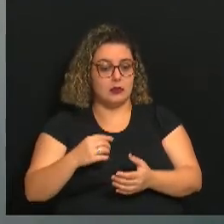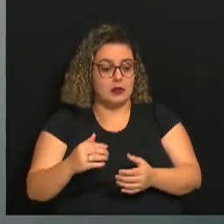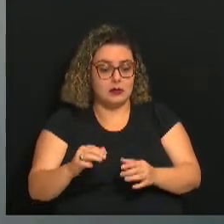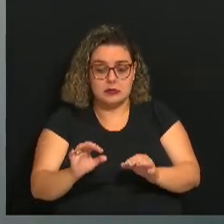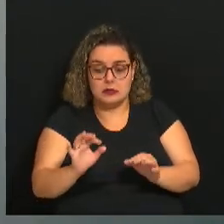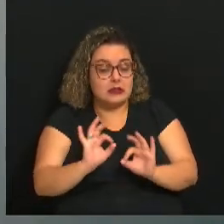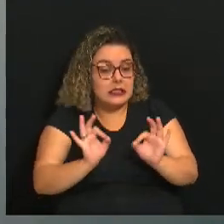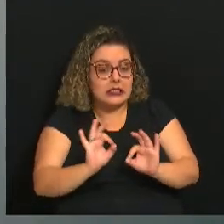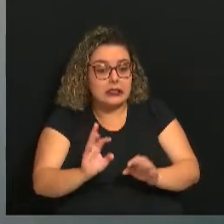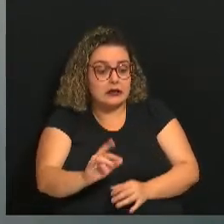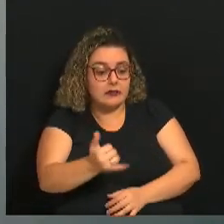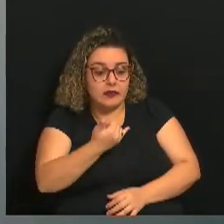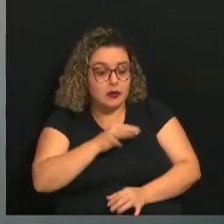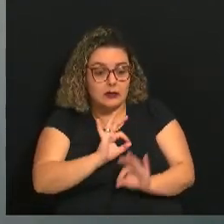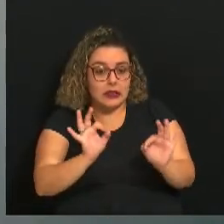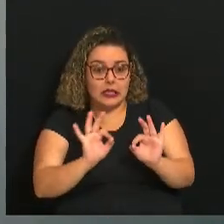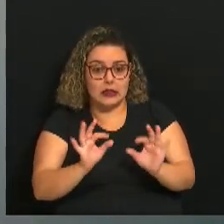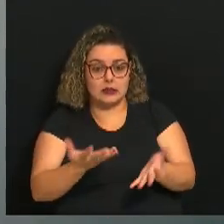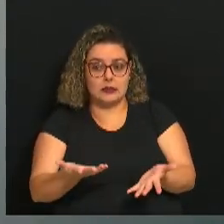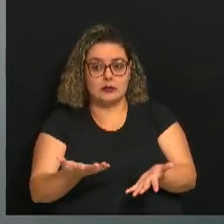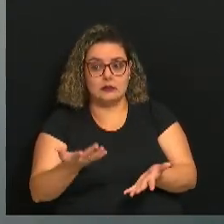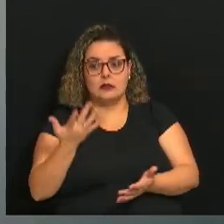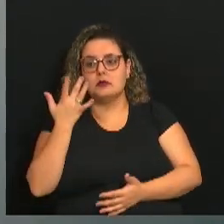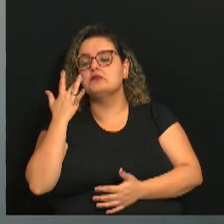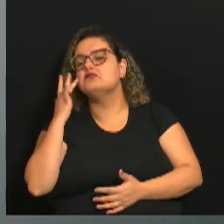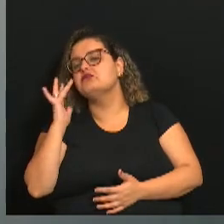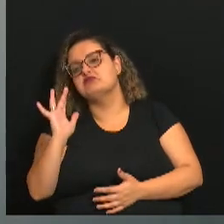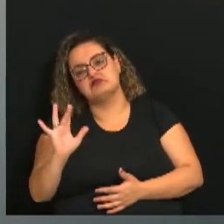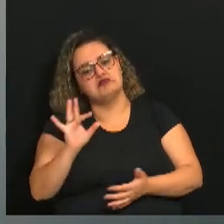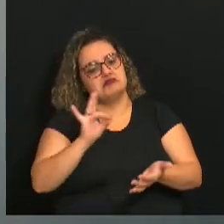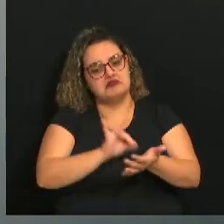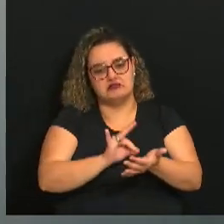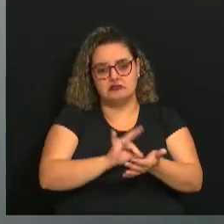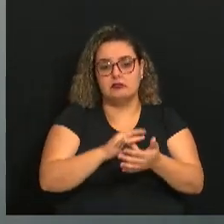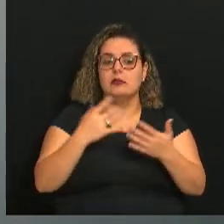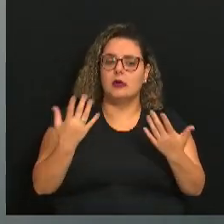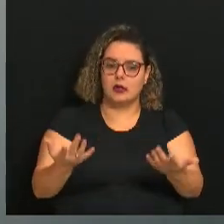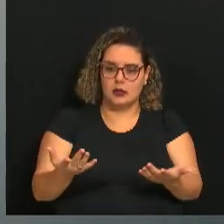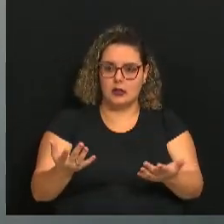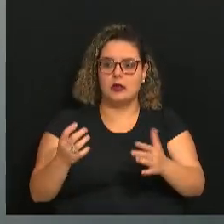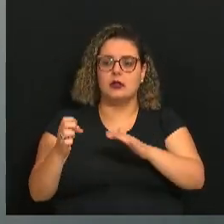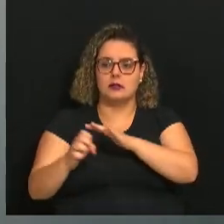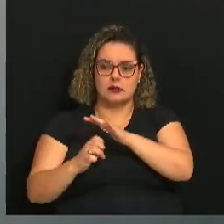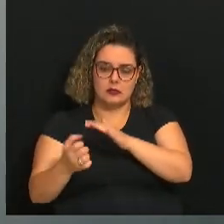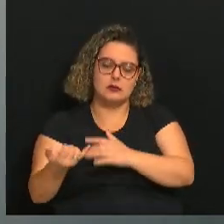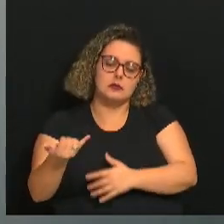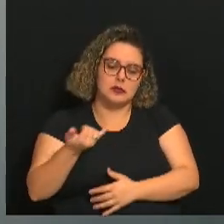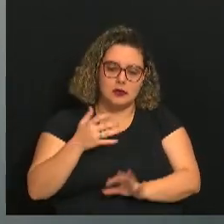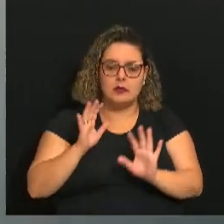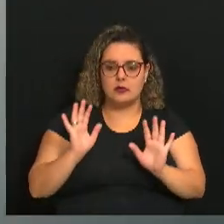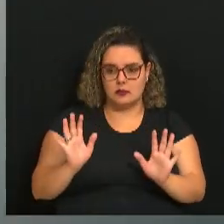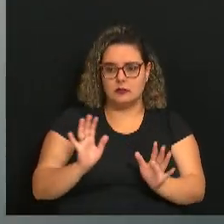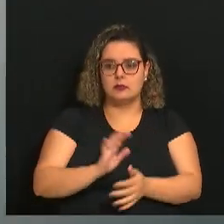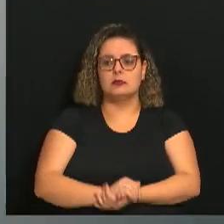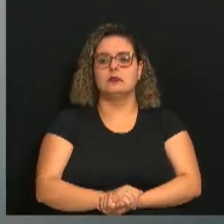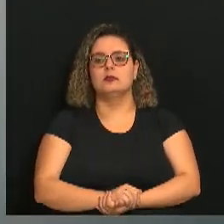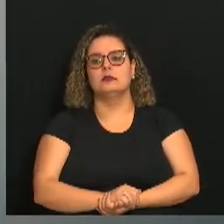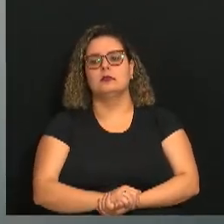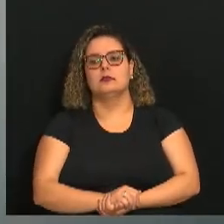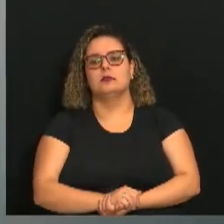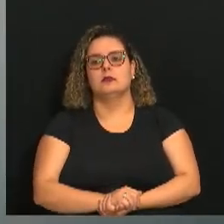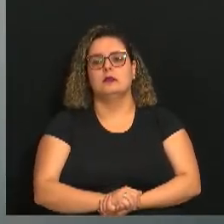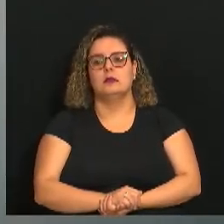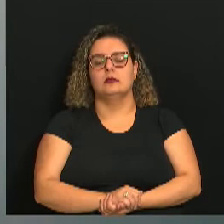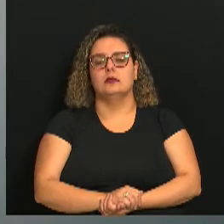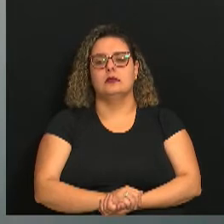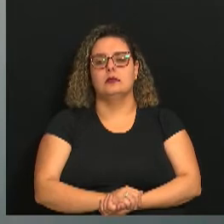disso. Então, eu não sei se é verdadeira ou não, mas essa foi a alegação que a empresa deu. Se a empresa, nesse momento,